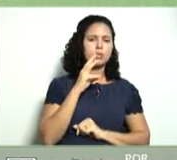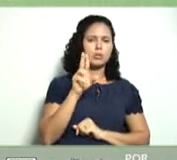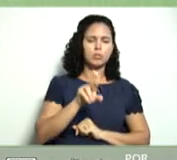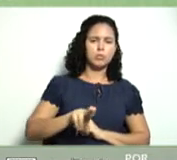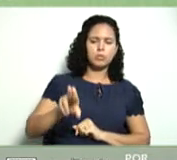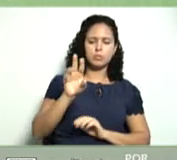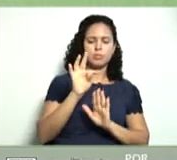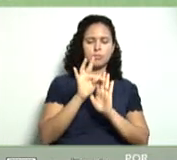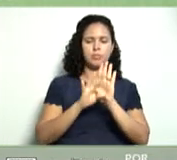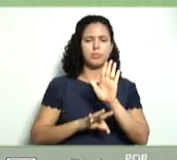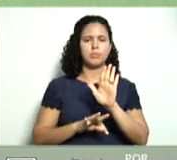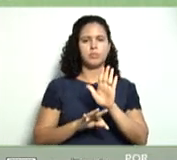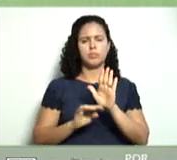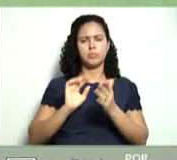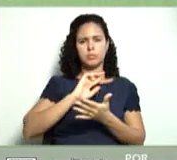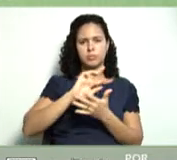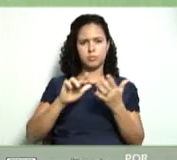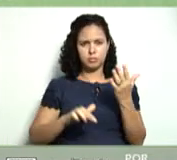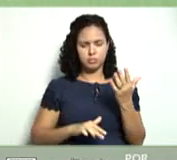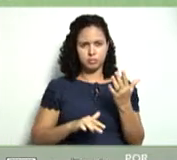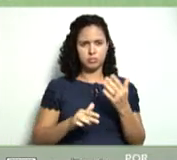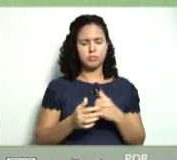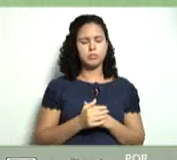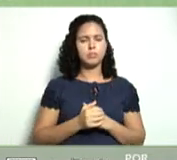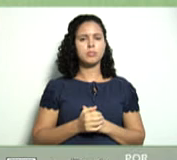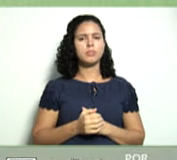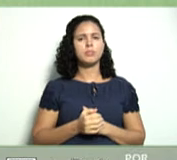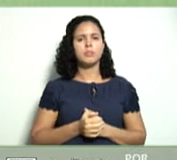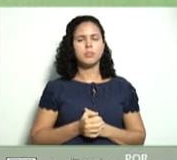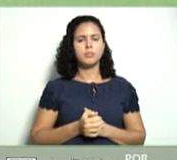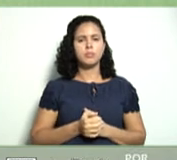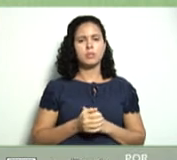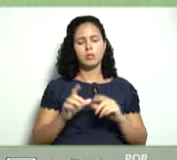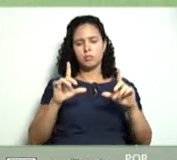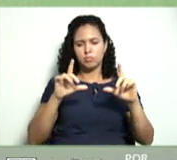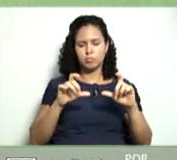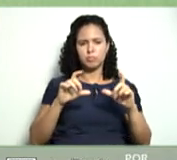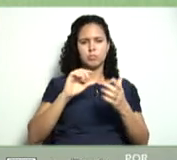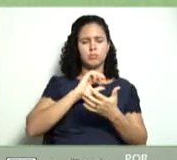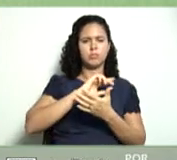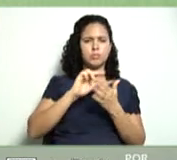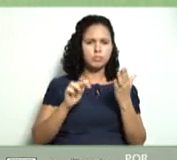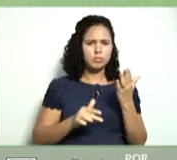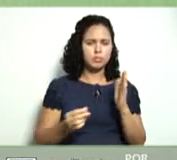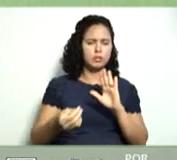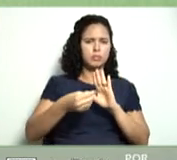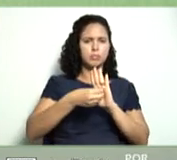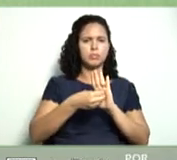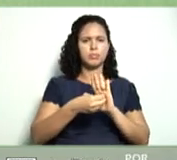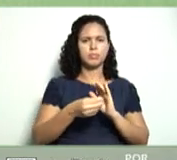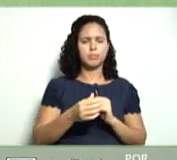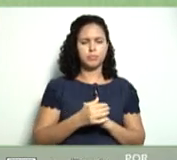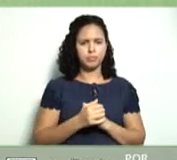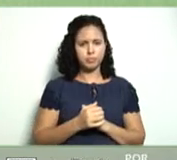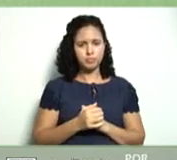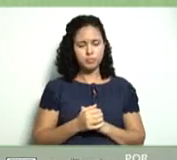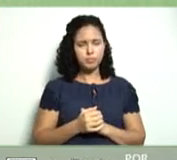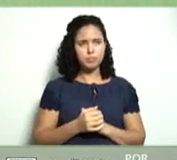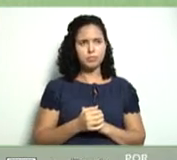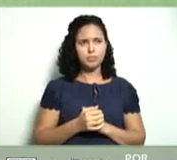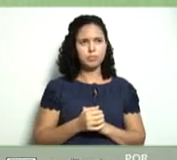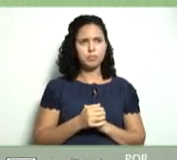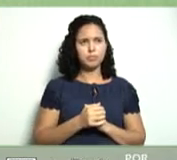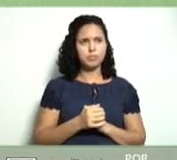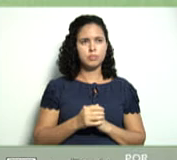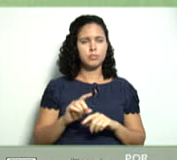textos em diversos né você pode utilizar a imagem sem fim porém o que a gente levantou